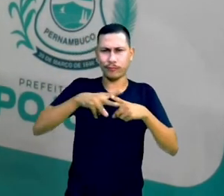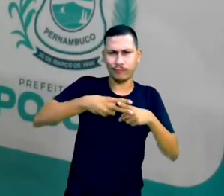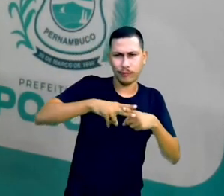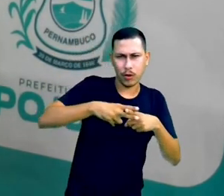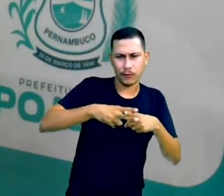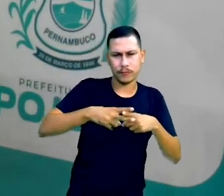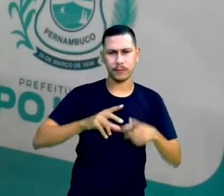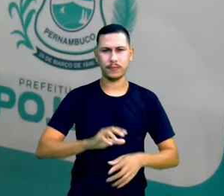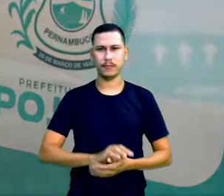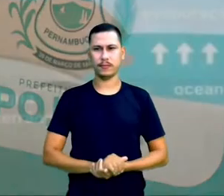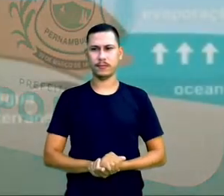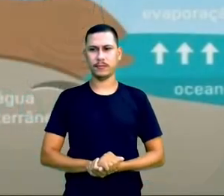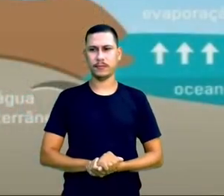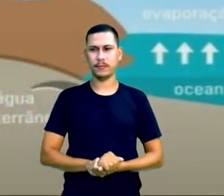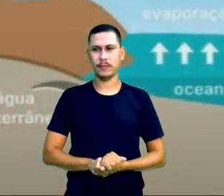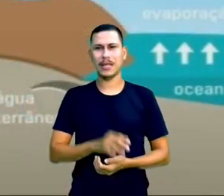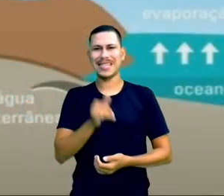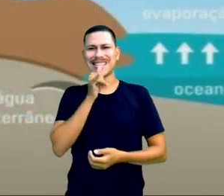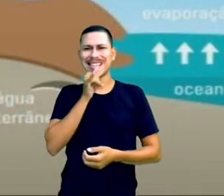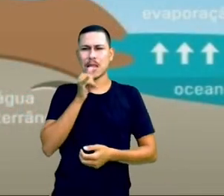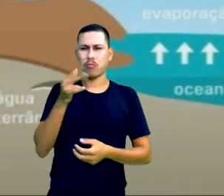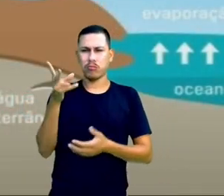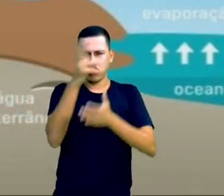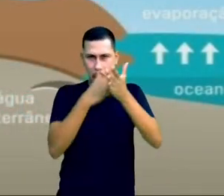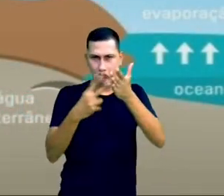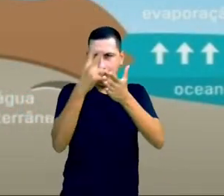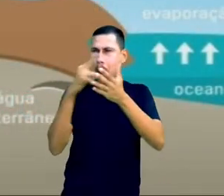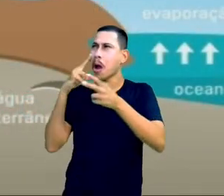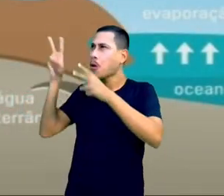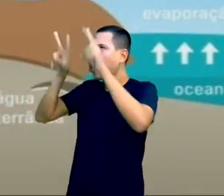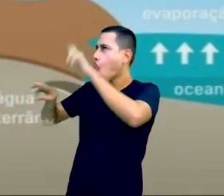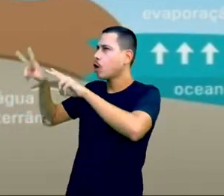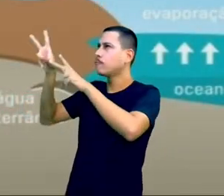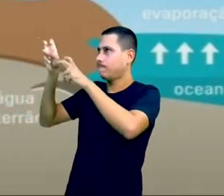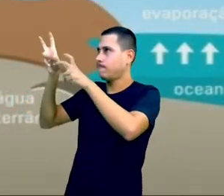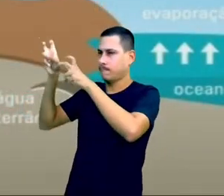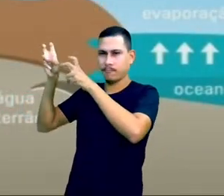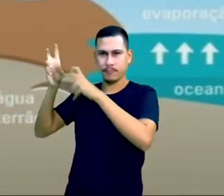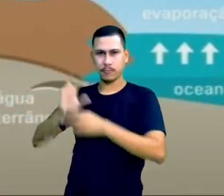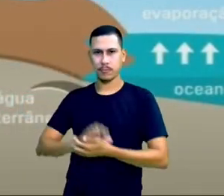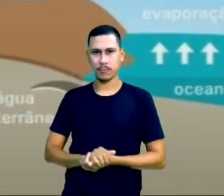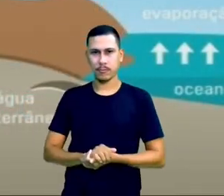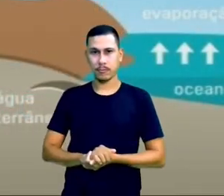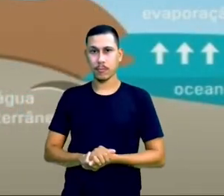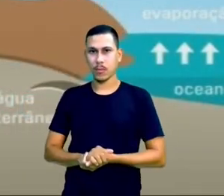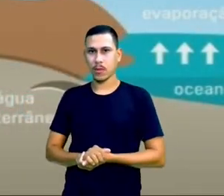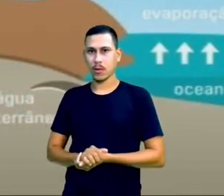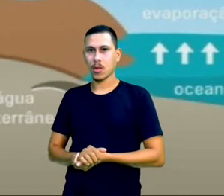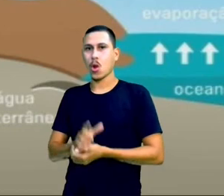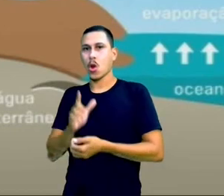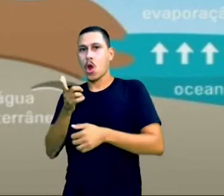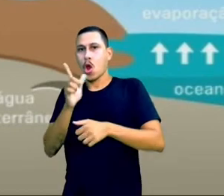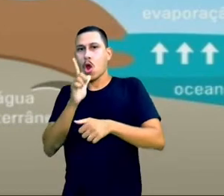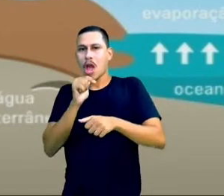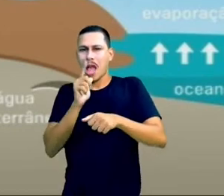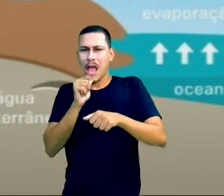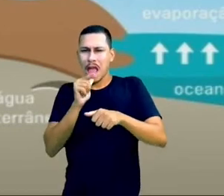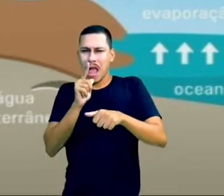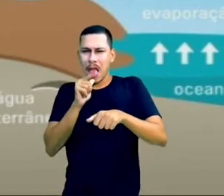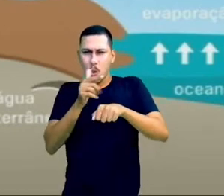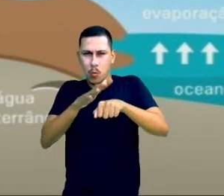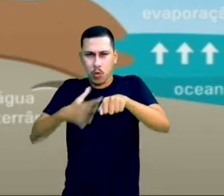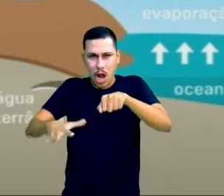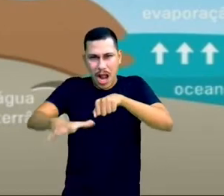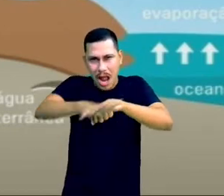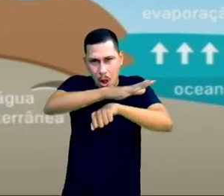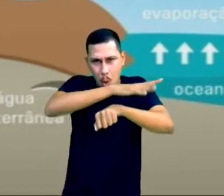Vejam só, nós temos aqui uma imagem onde mostra um lago, um rio e o processo